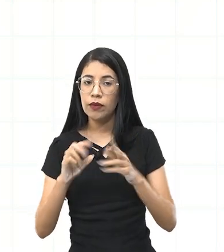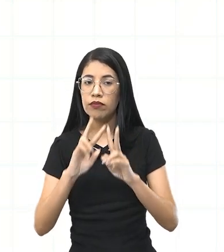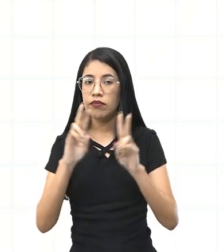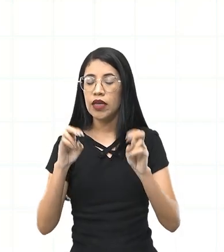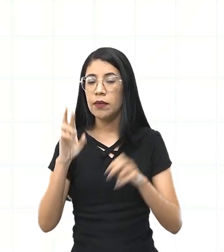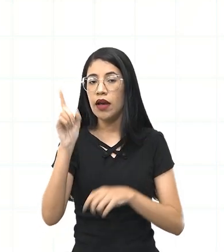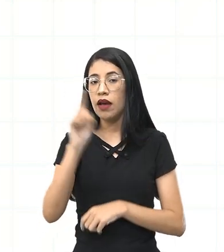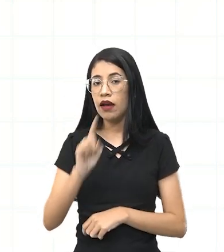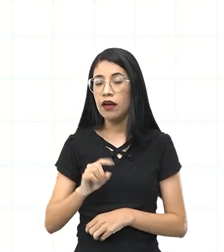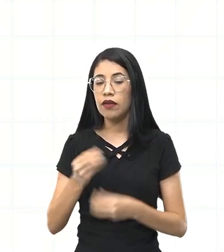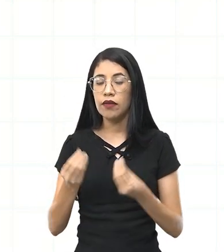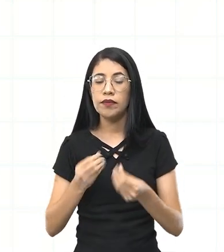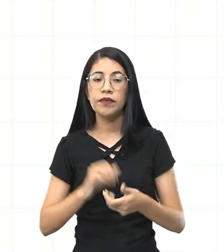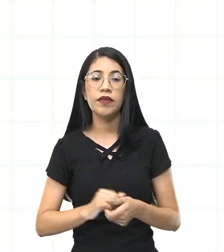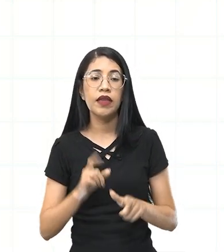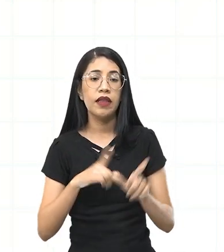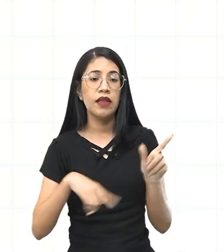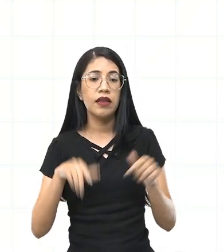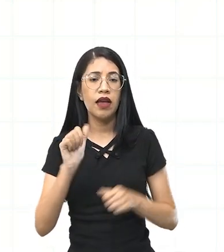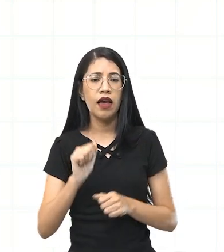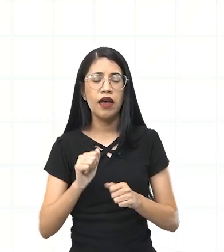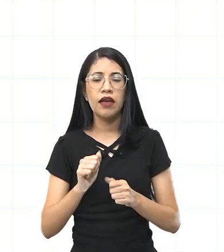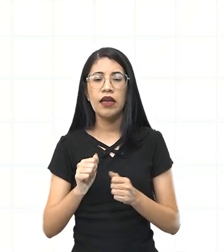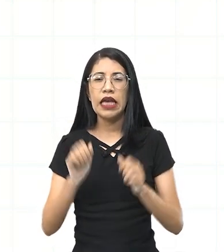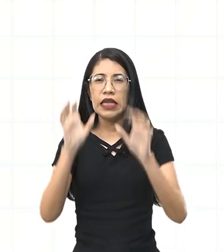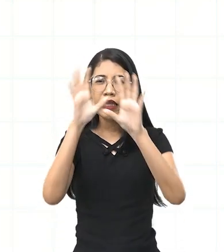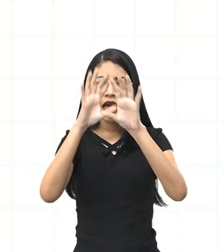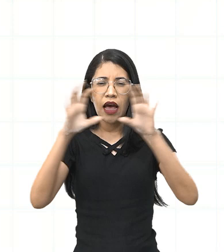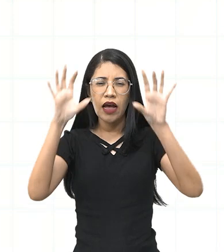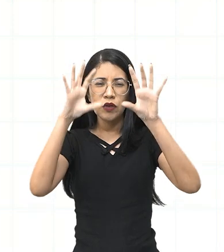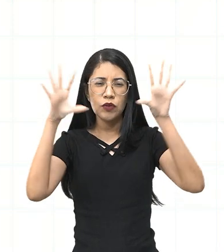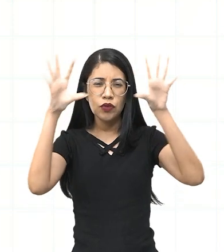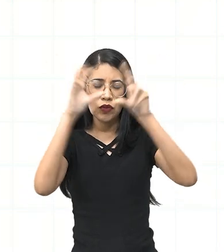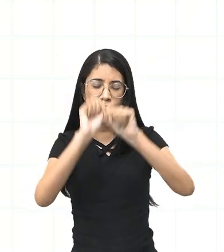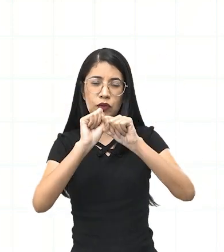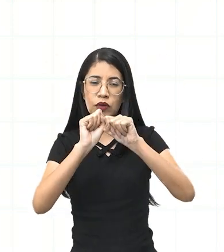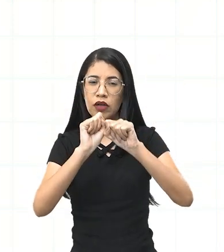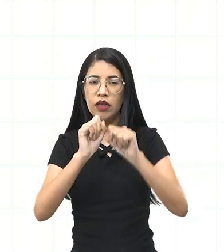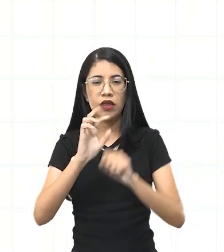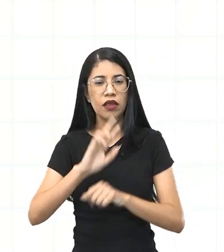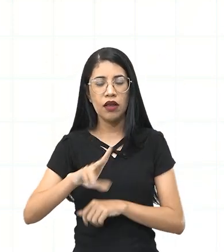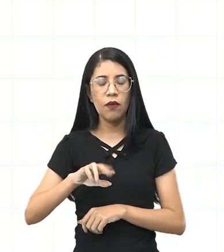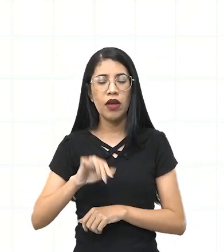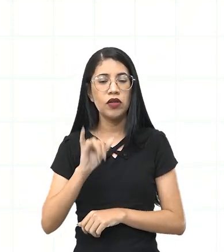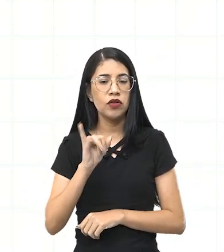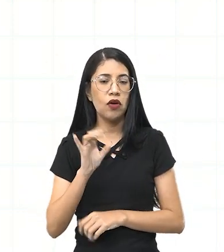raios. Nascem em grandes nuvens escuras? Não, isso aqui é uma informação, né? Apenas uma informação.